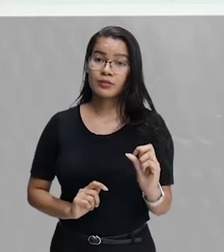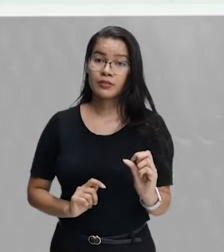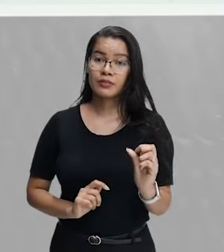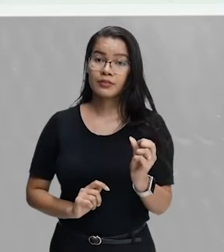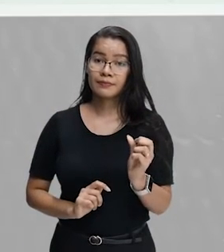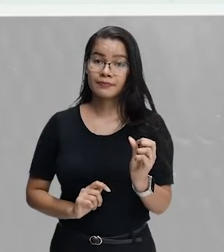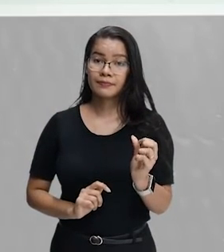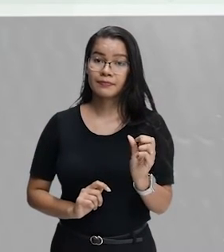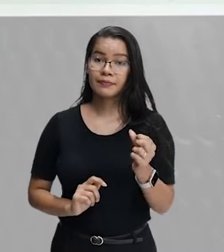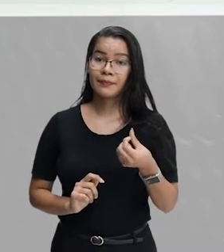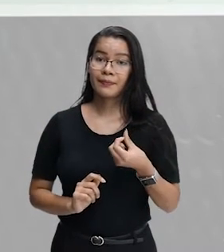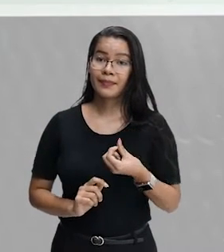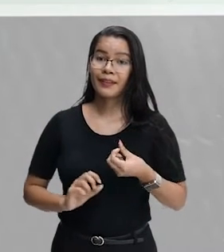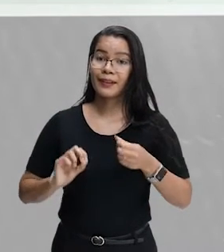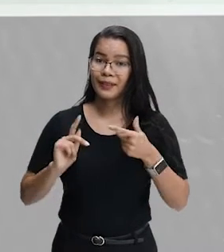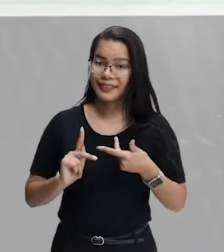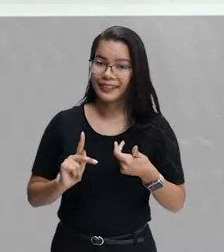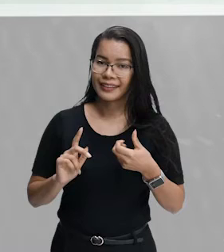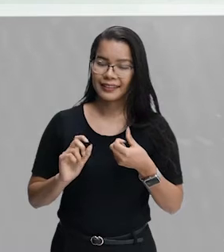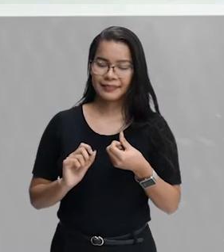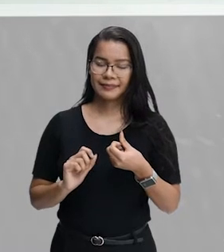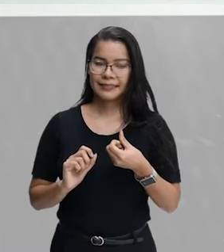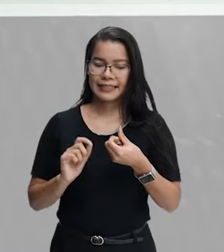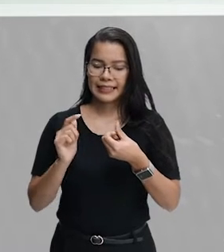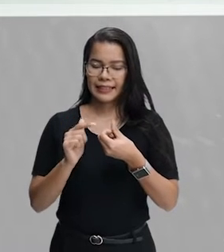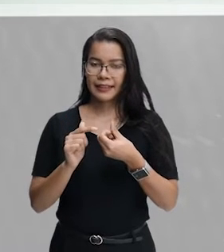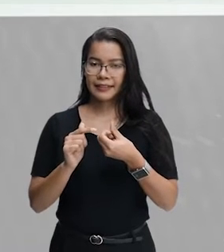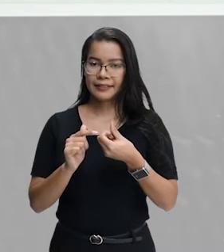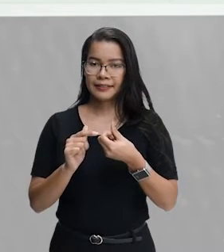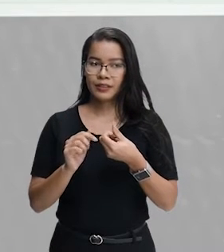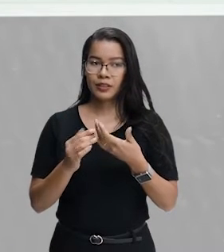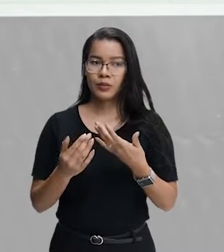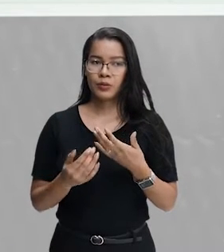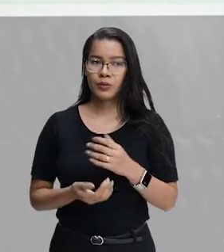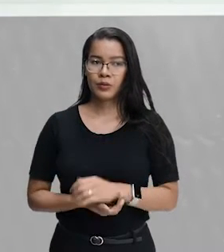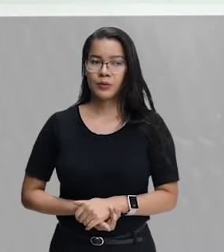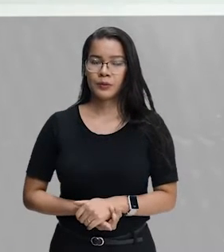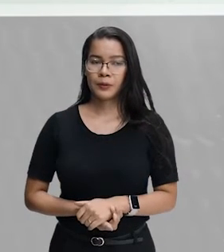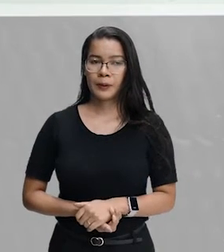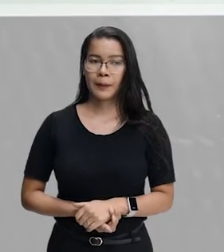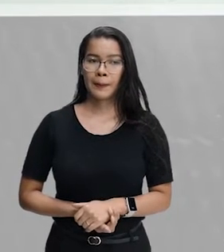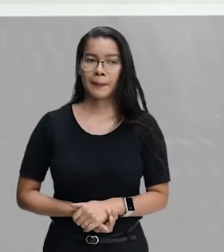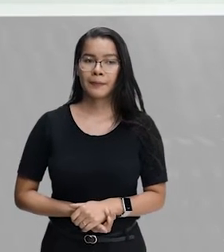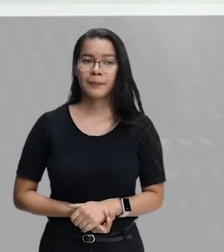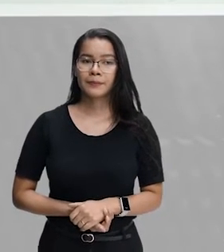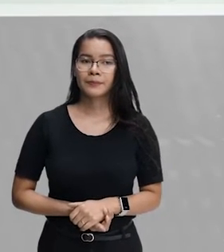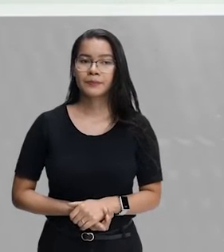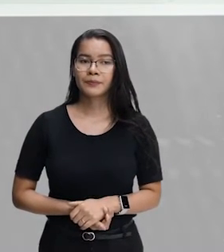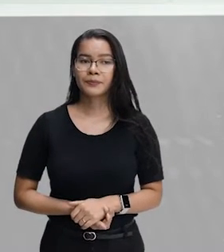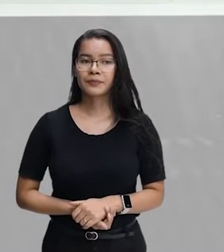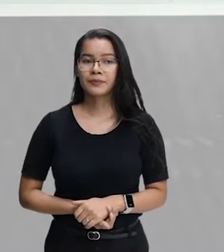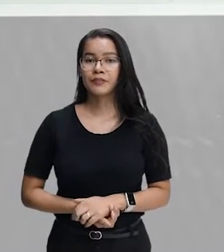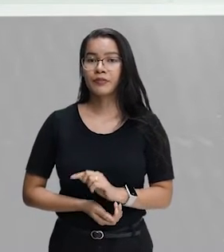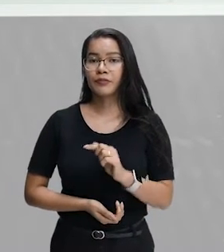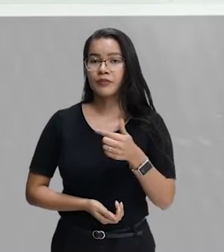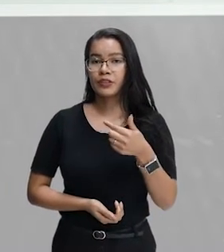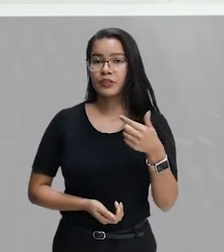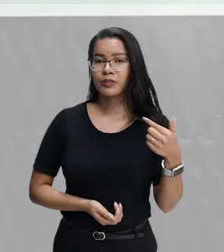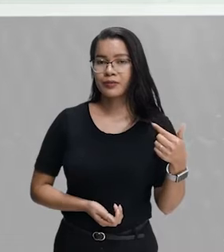6. Certo? Então, vamos ver quanto é que vai dar isso. 8, 17, 18,